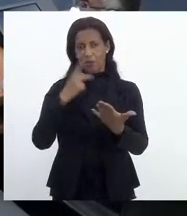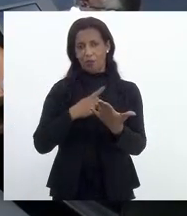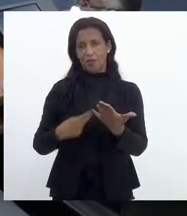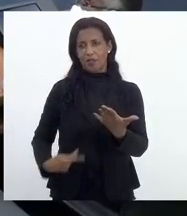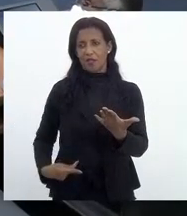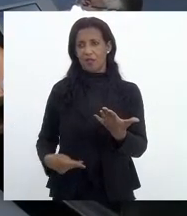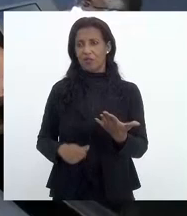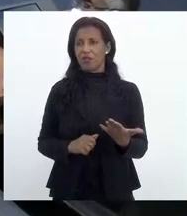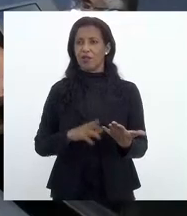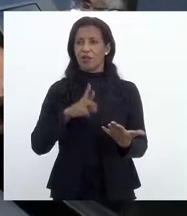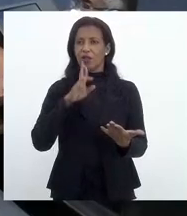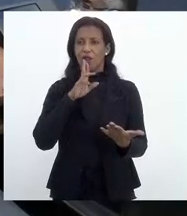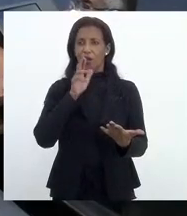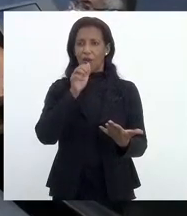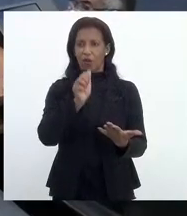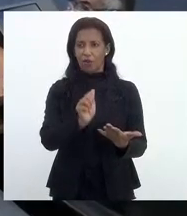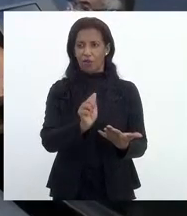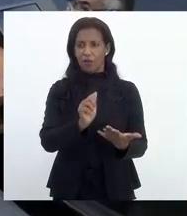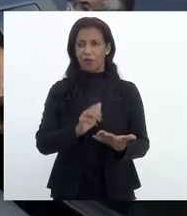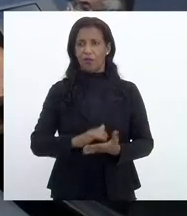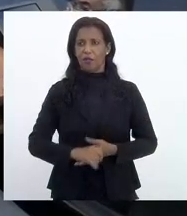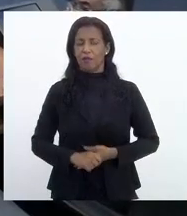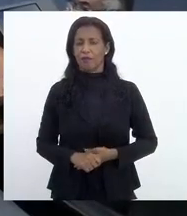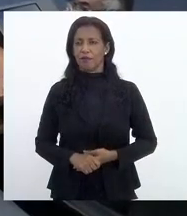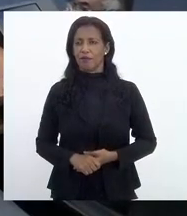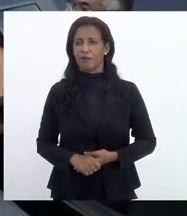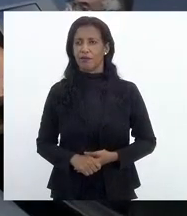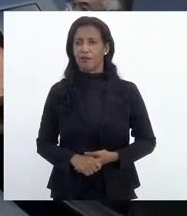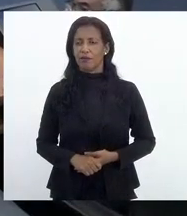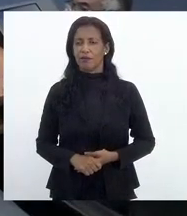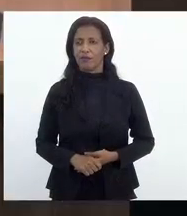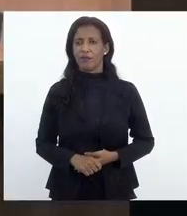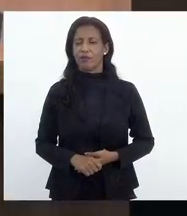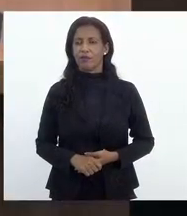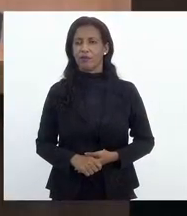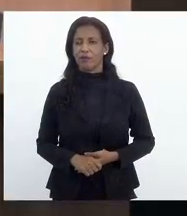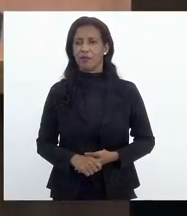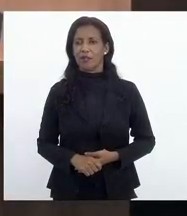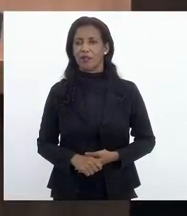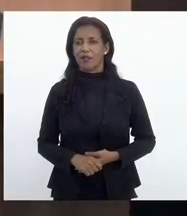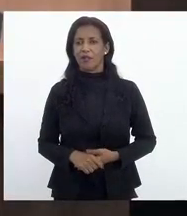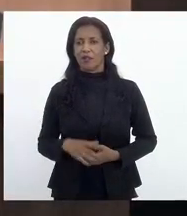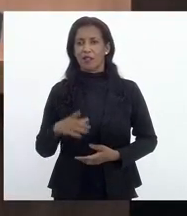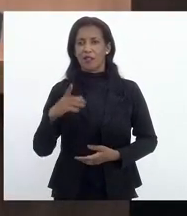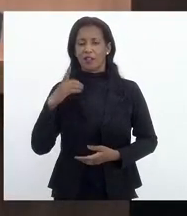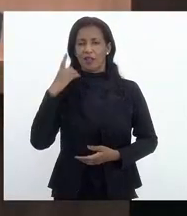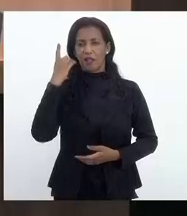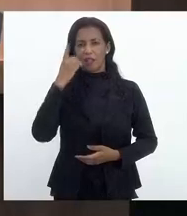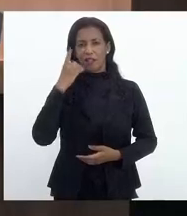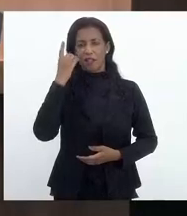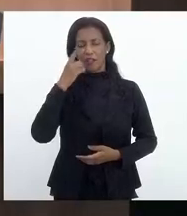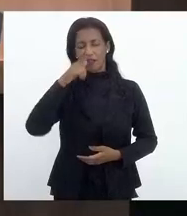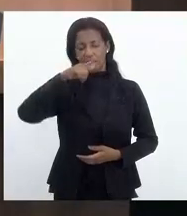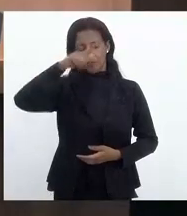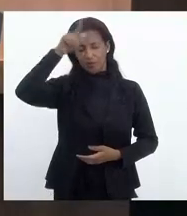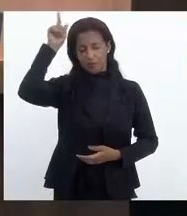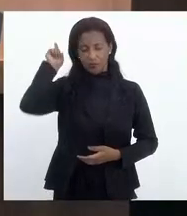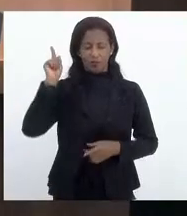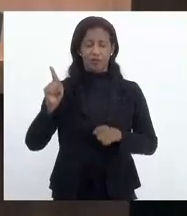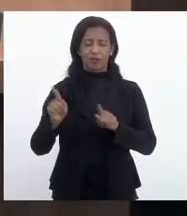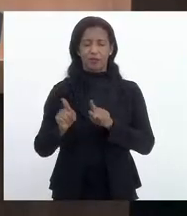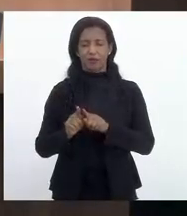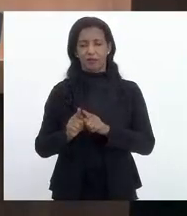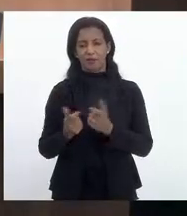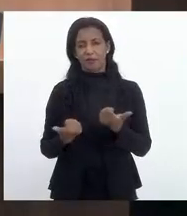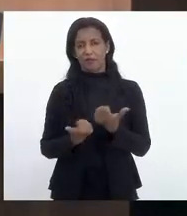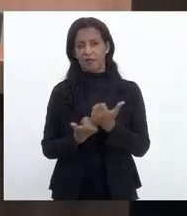Presidente Rodrigo Amorim nosso Deputado Luiz Paulo também como